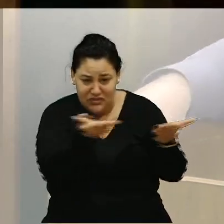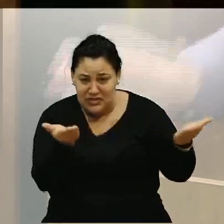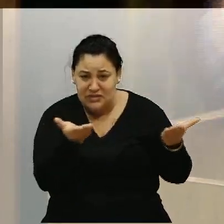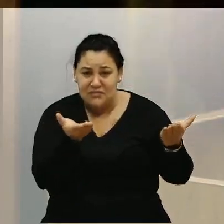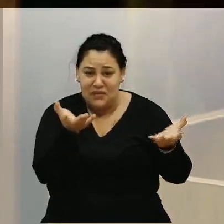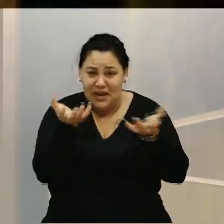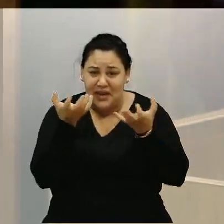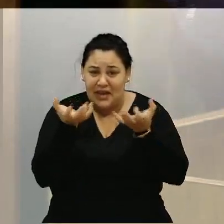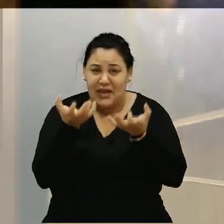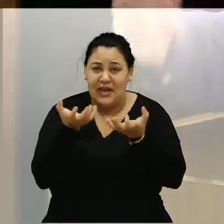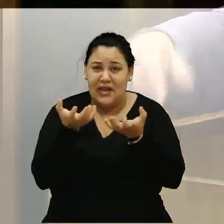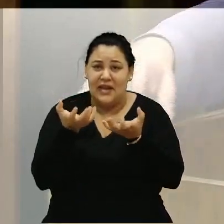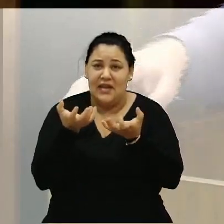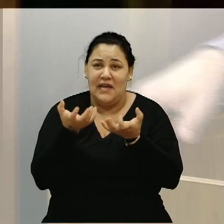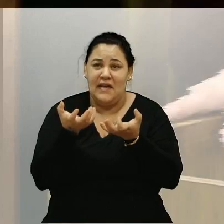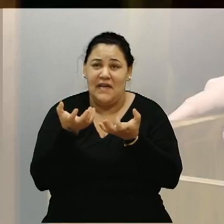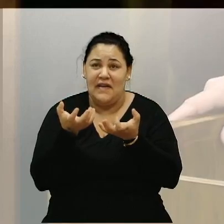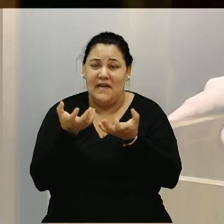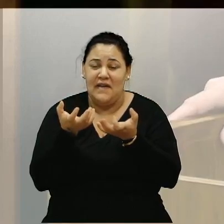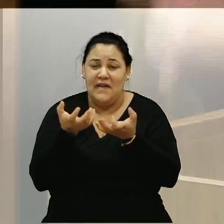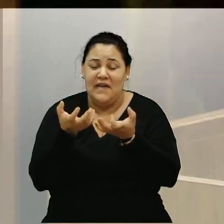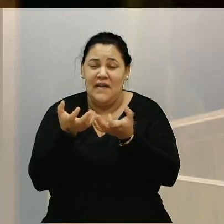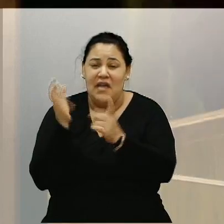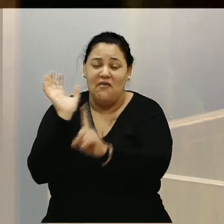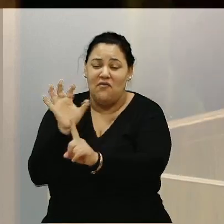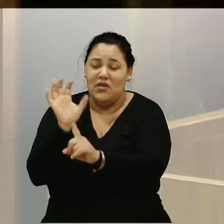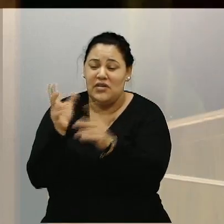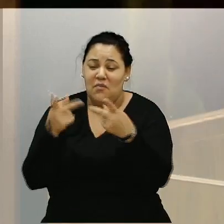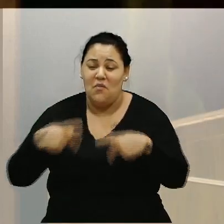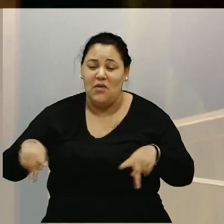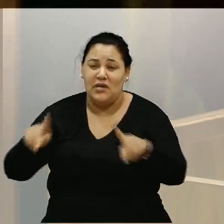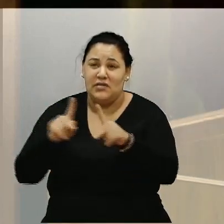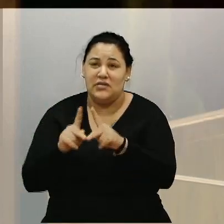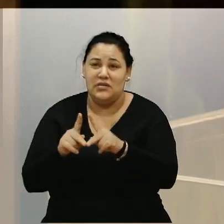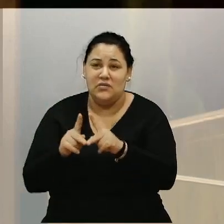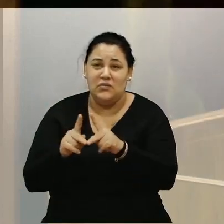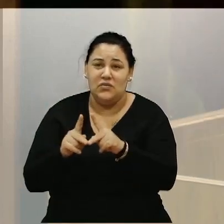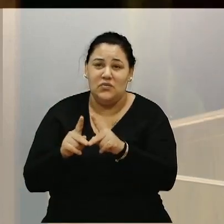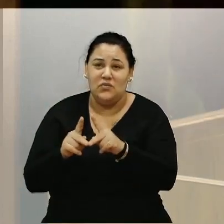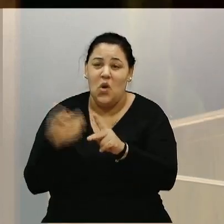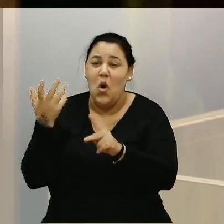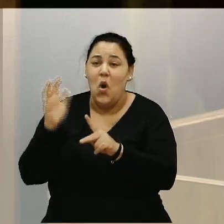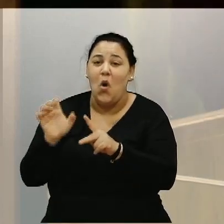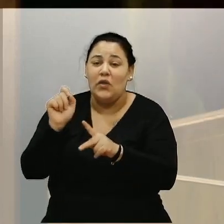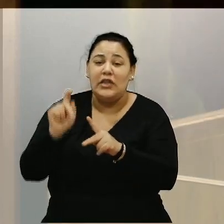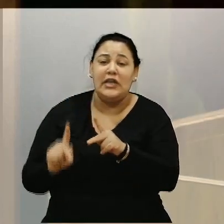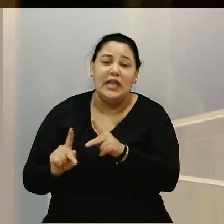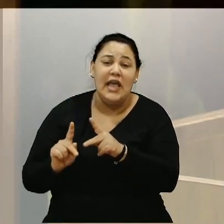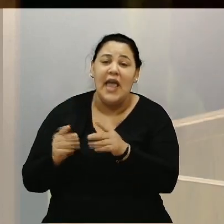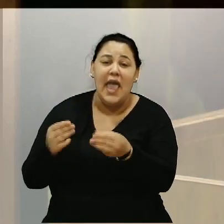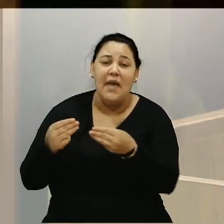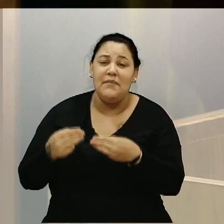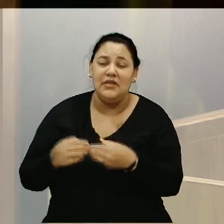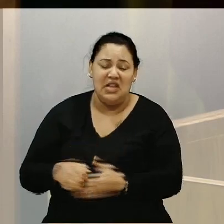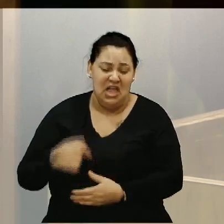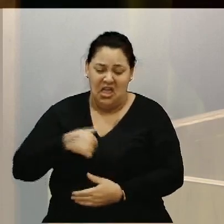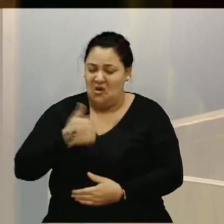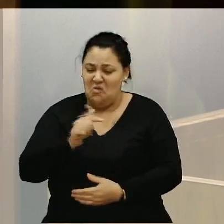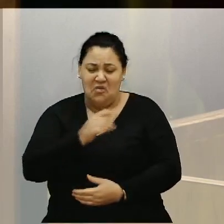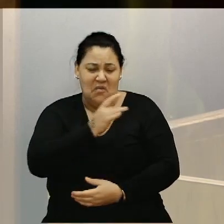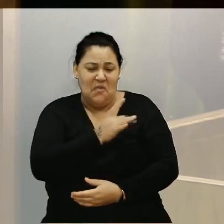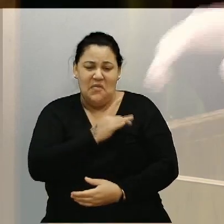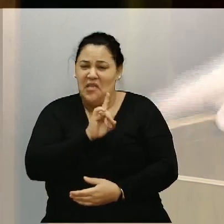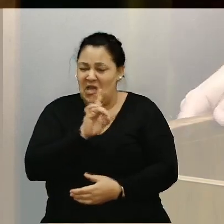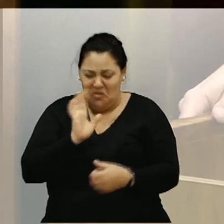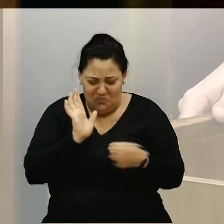a população contra os vereadores que são contra a emenda. Eu não tenho medo. Eu não me escondo em subterfúgio de quem